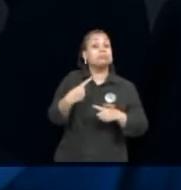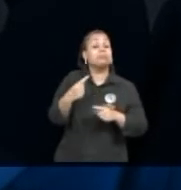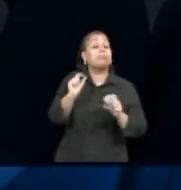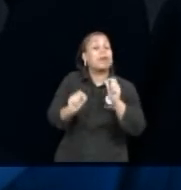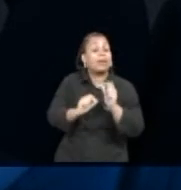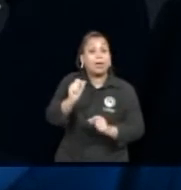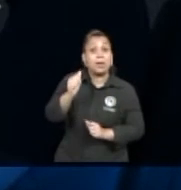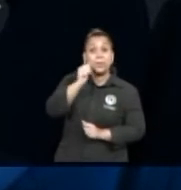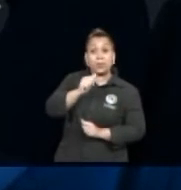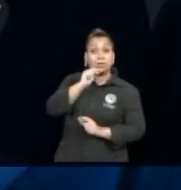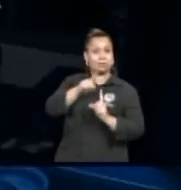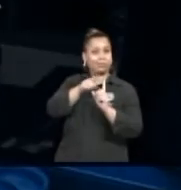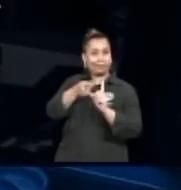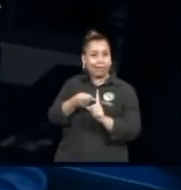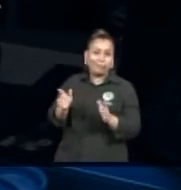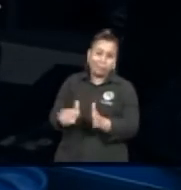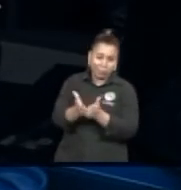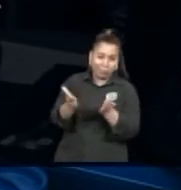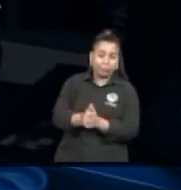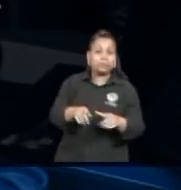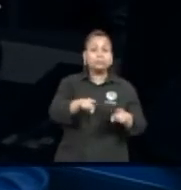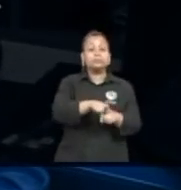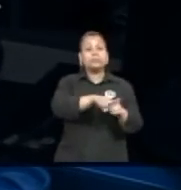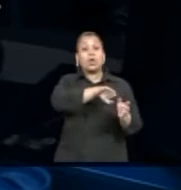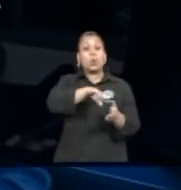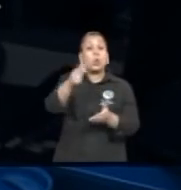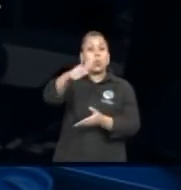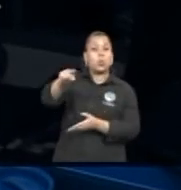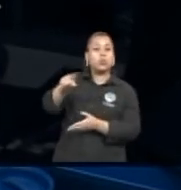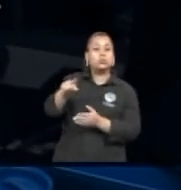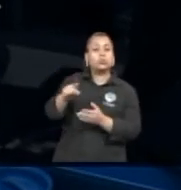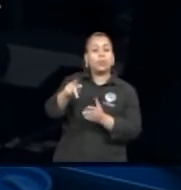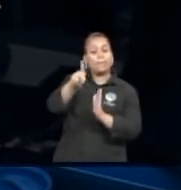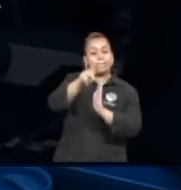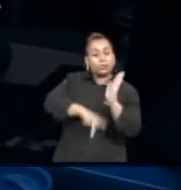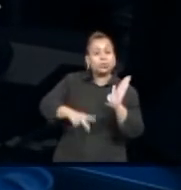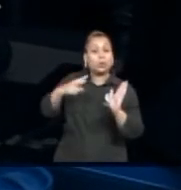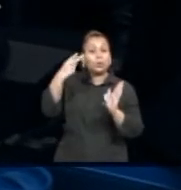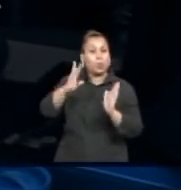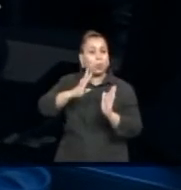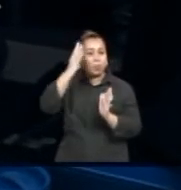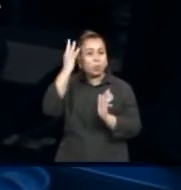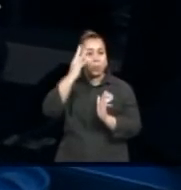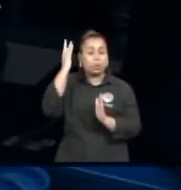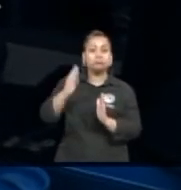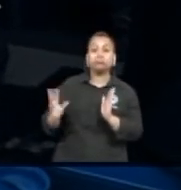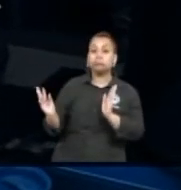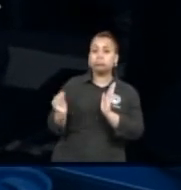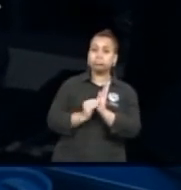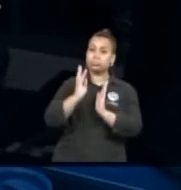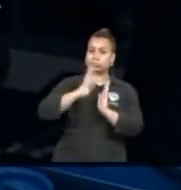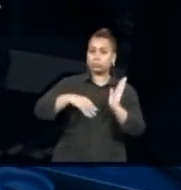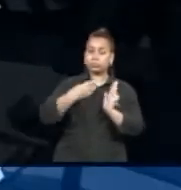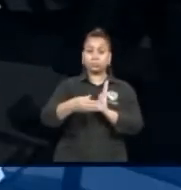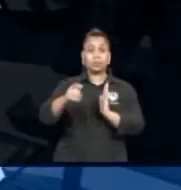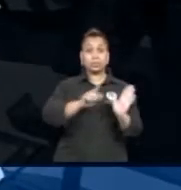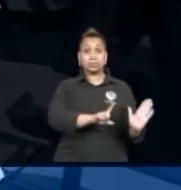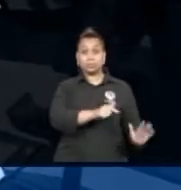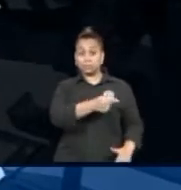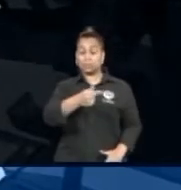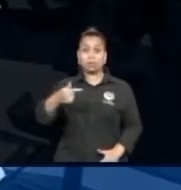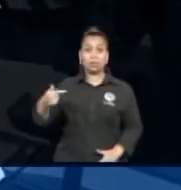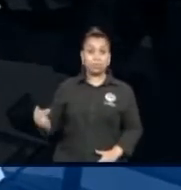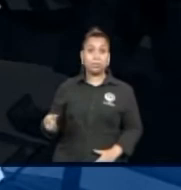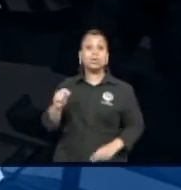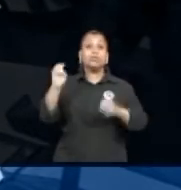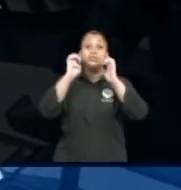gestantes carentes. Outro projeto que entrou de Odélio Chaves é para instituir no calendário oficial do município a Semana Municipal